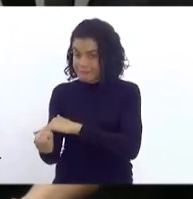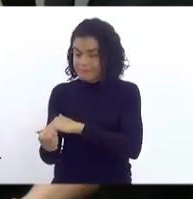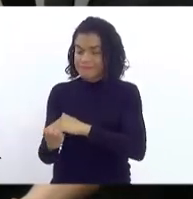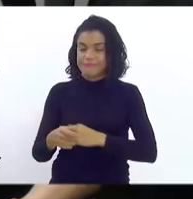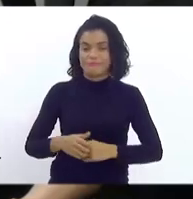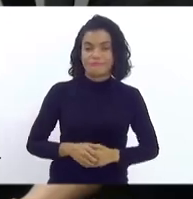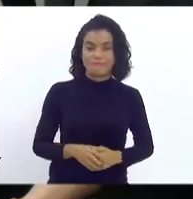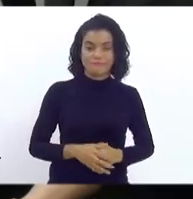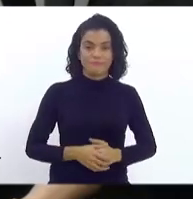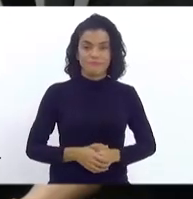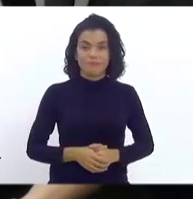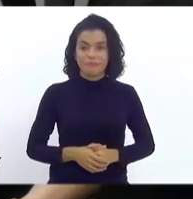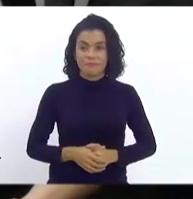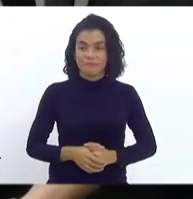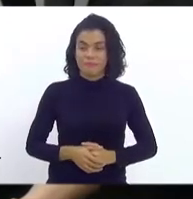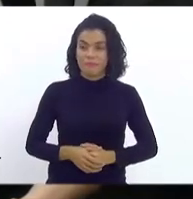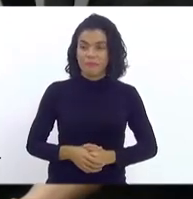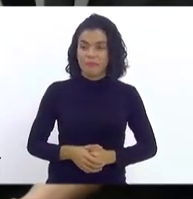Comit.